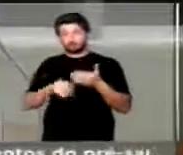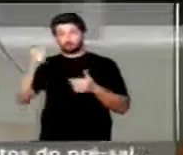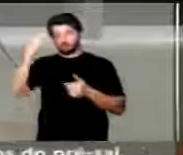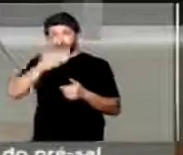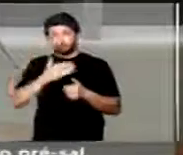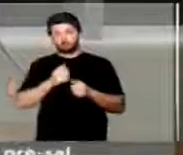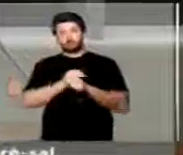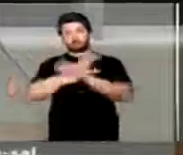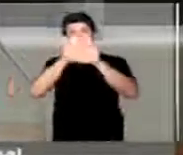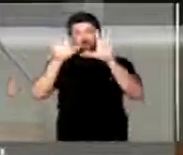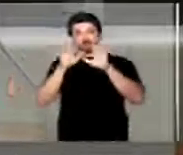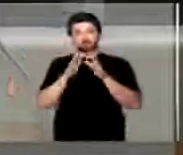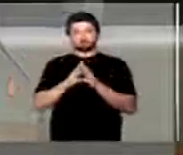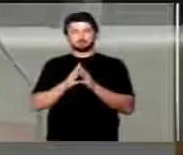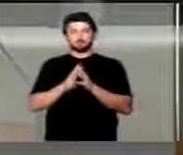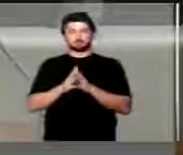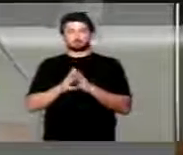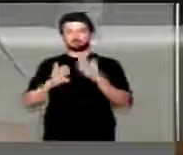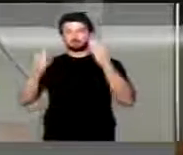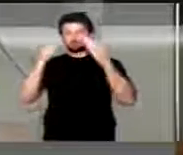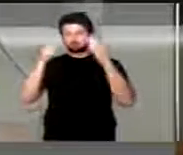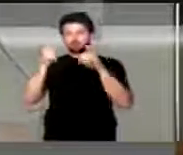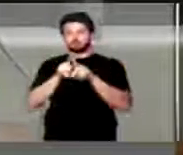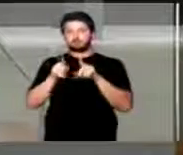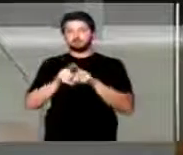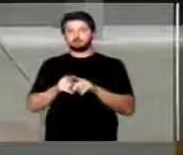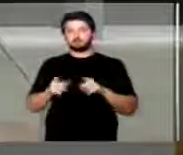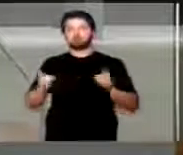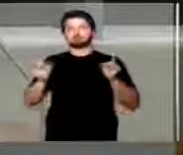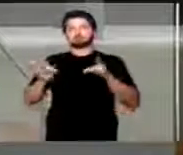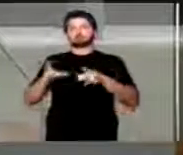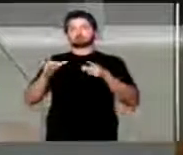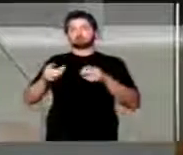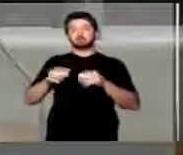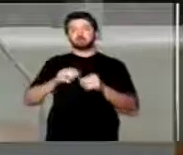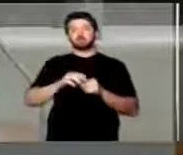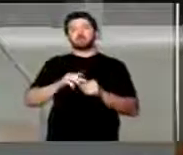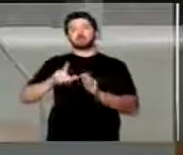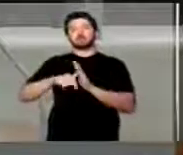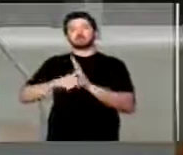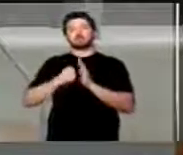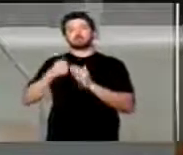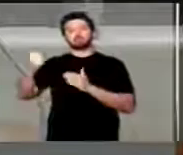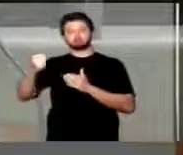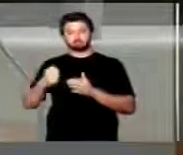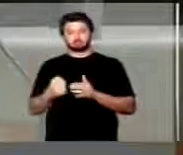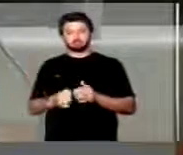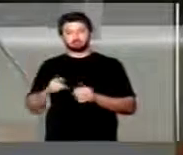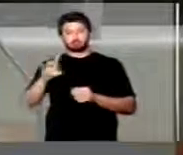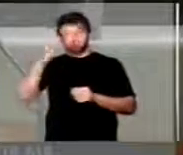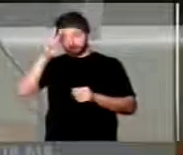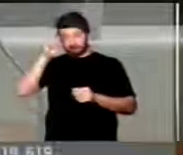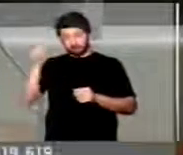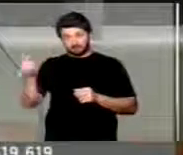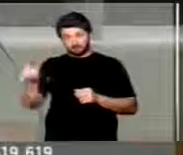e transparência e suspeita de renúncia à prescrição. Só para lembrar aos